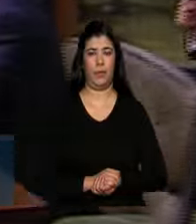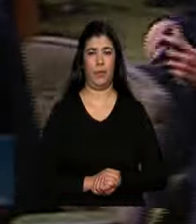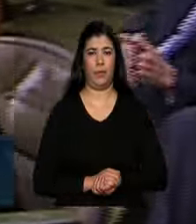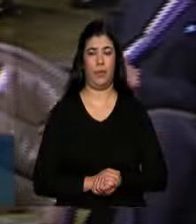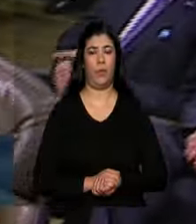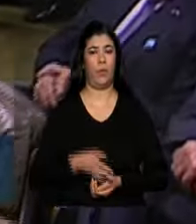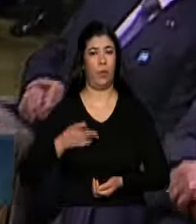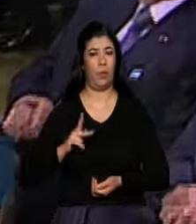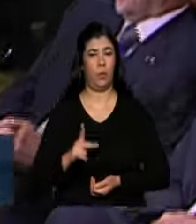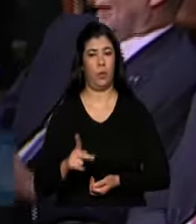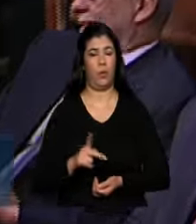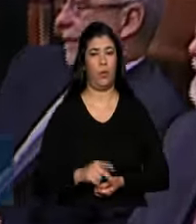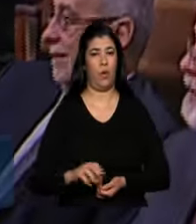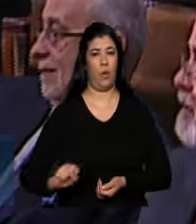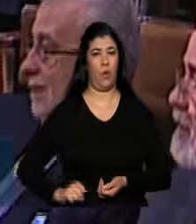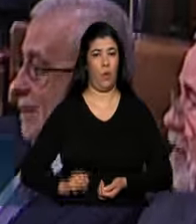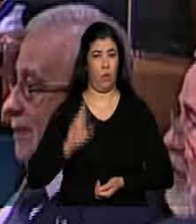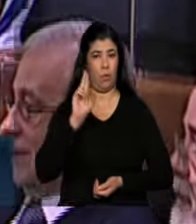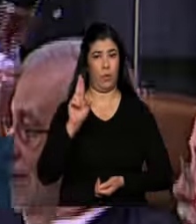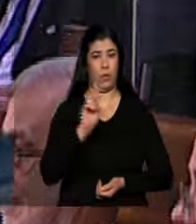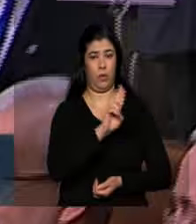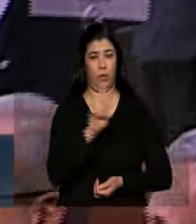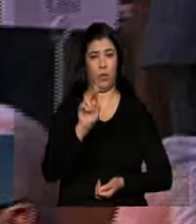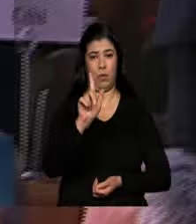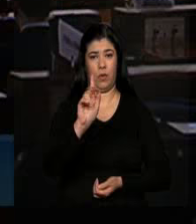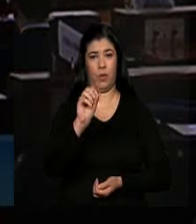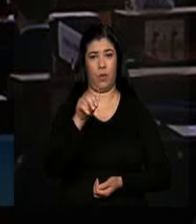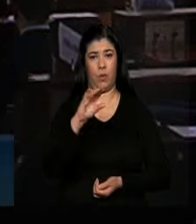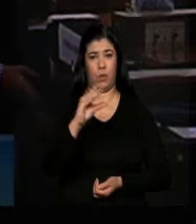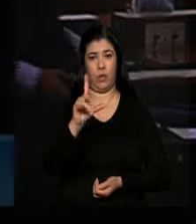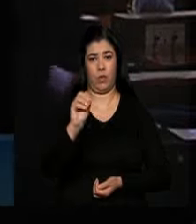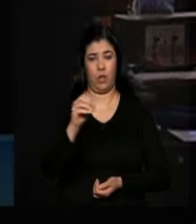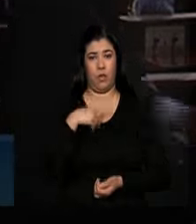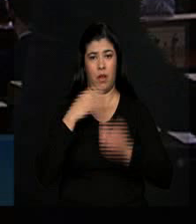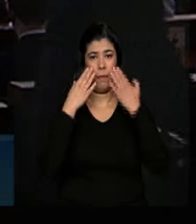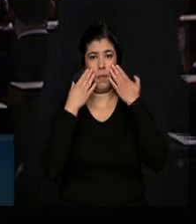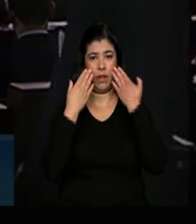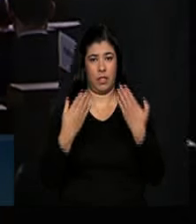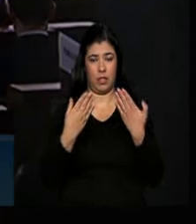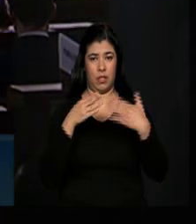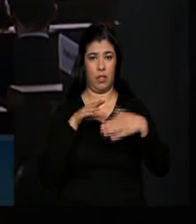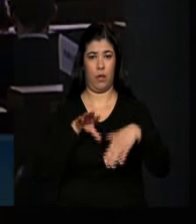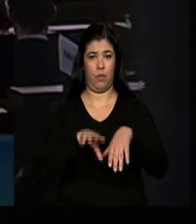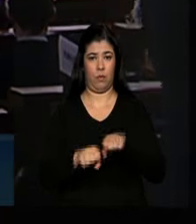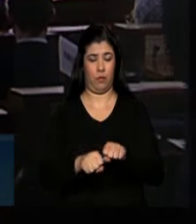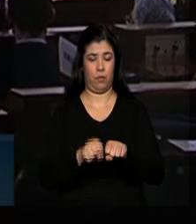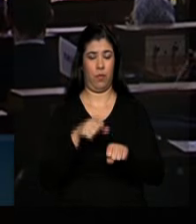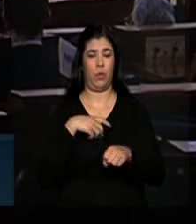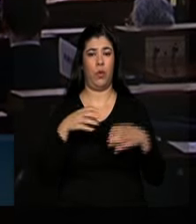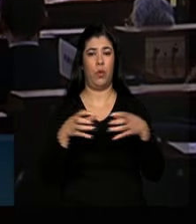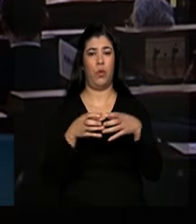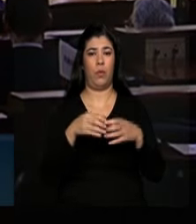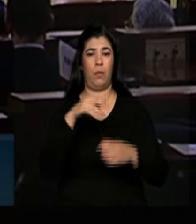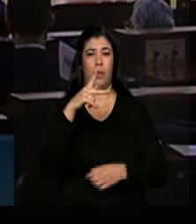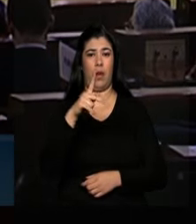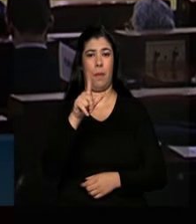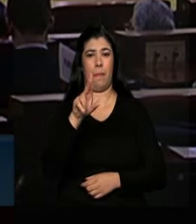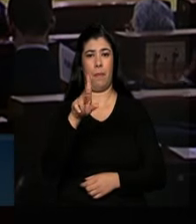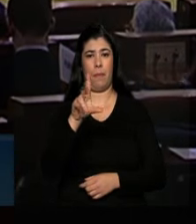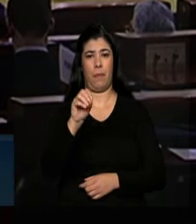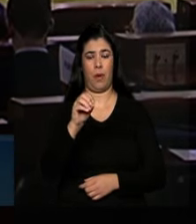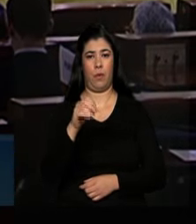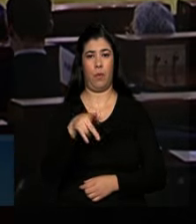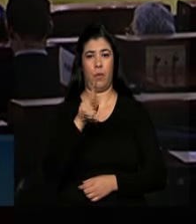A seguir, o embaixador Gonçalo Melo Mourão fará a apresentação dos formandos da turma Paulo Coll, com base na ordem